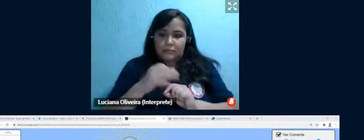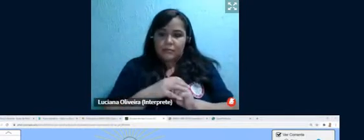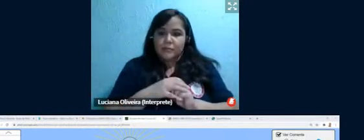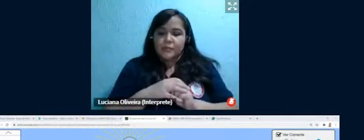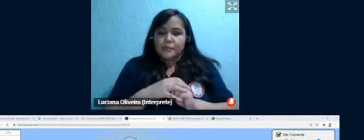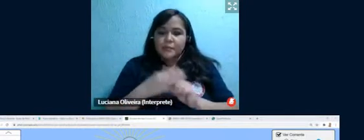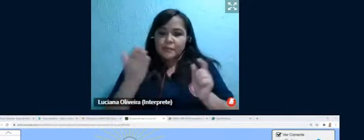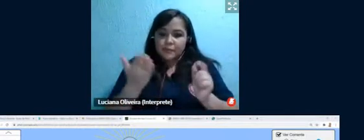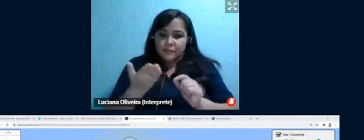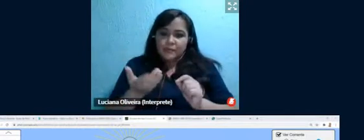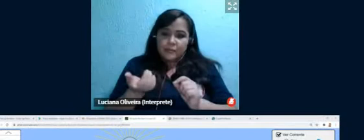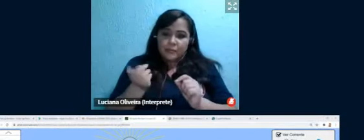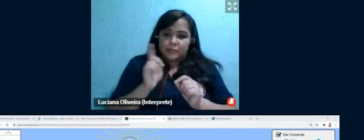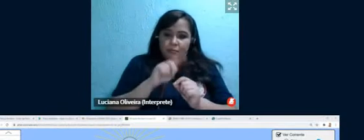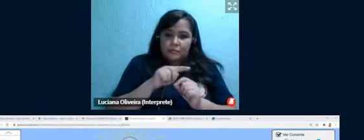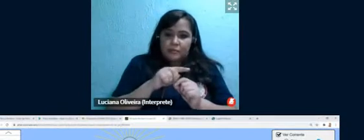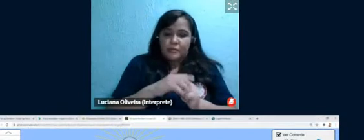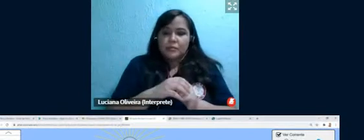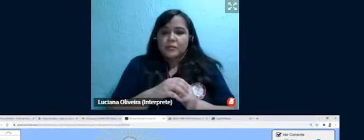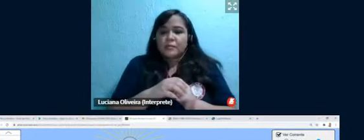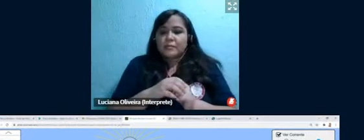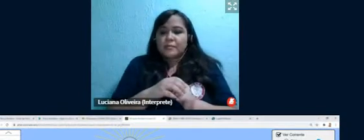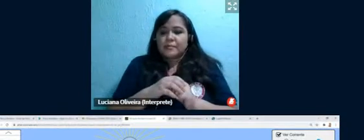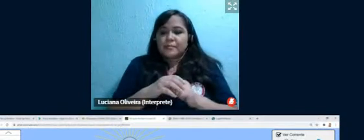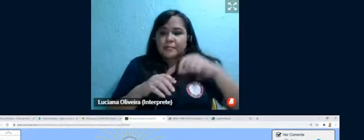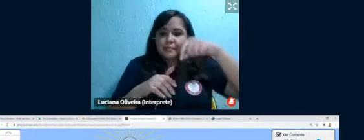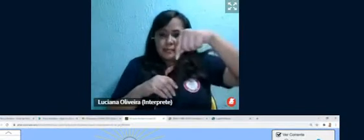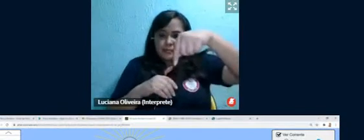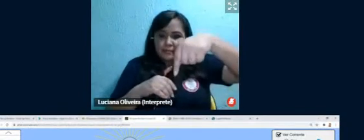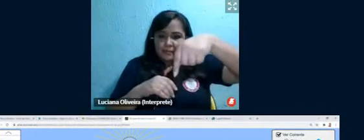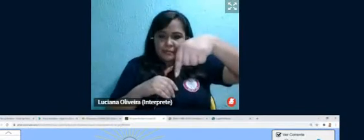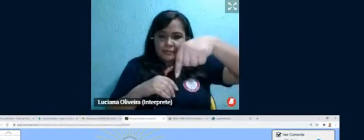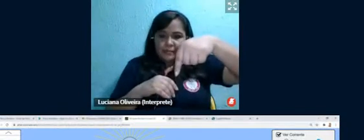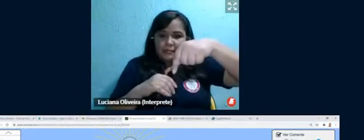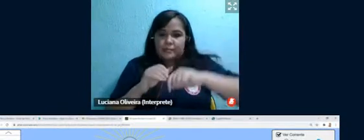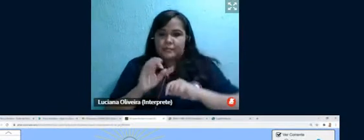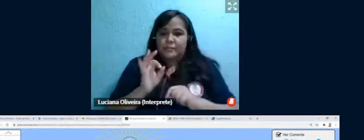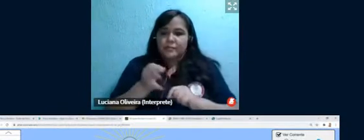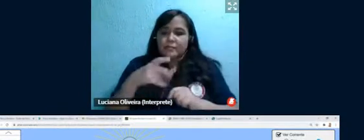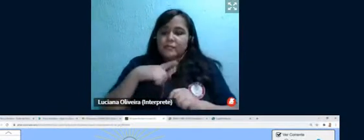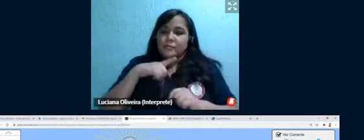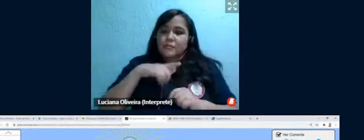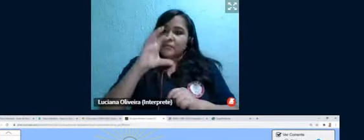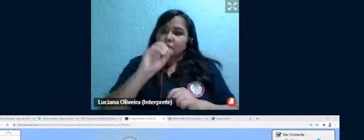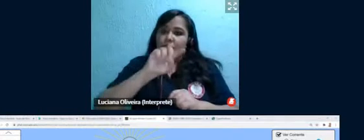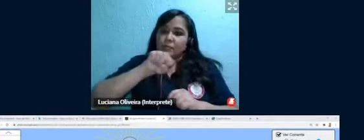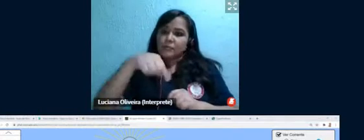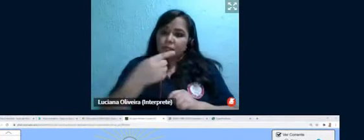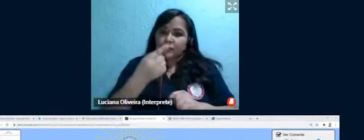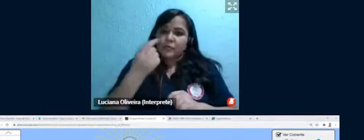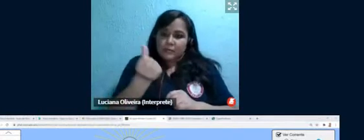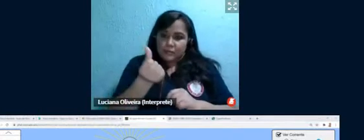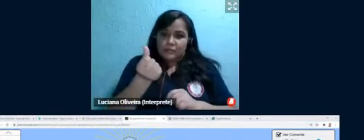Vou pegar agora o medidor e botar no outro ramo aqui. Ele está me dizendo que aqui a corrente é de